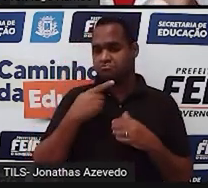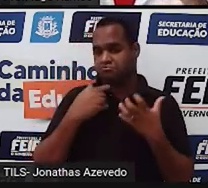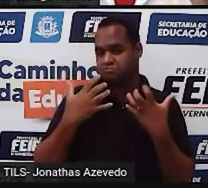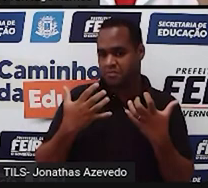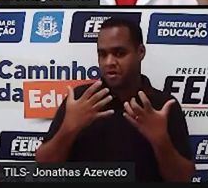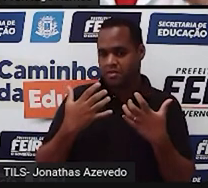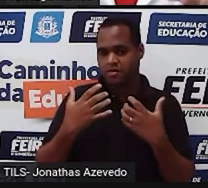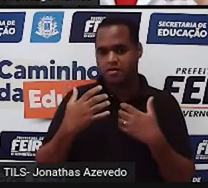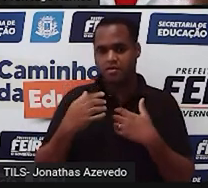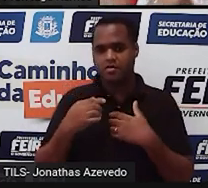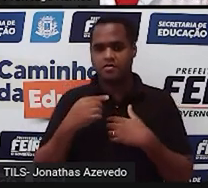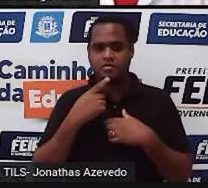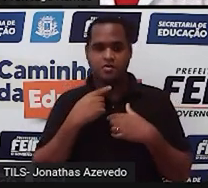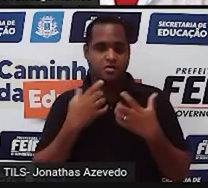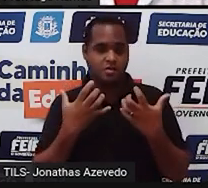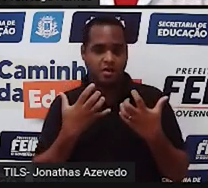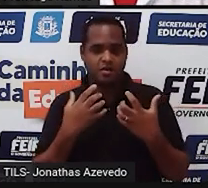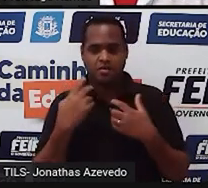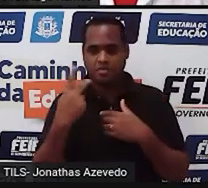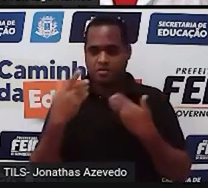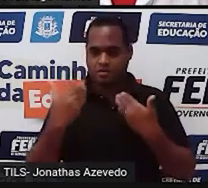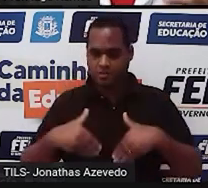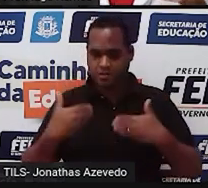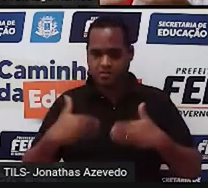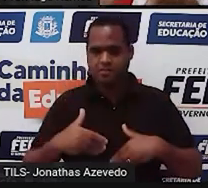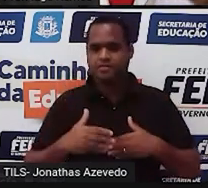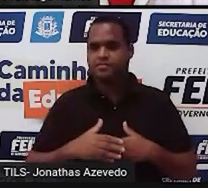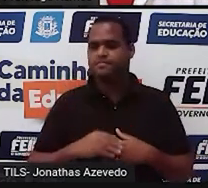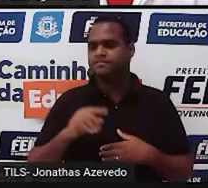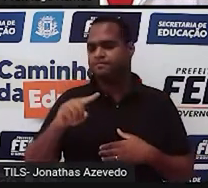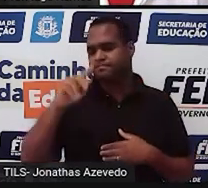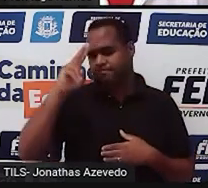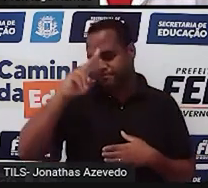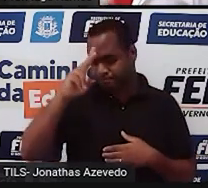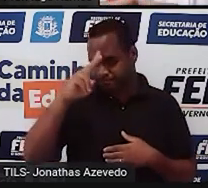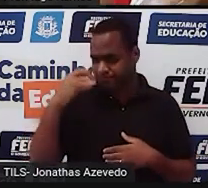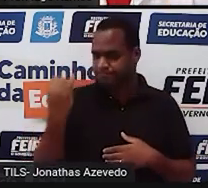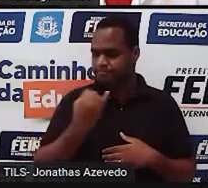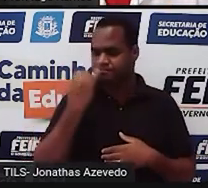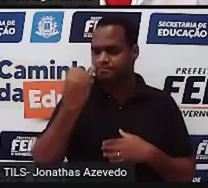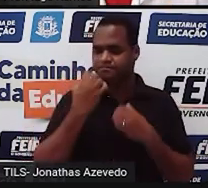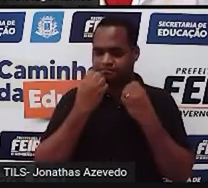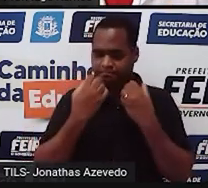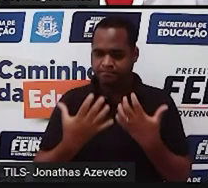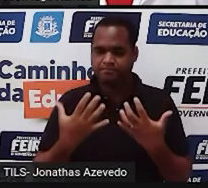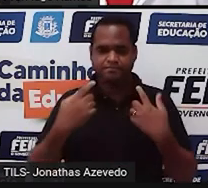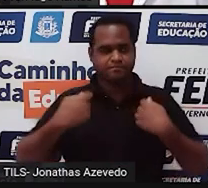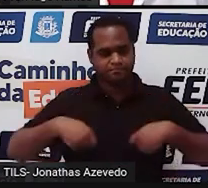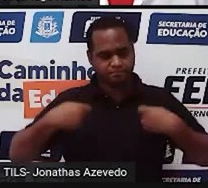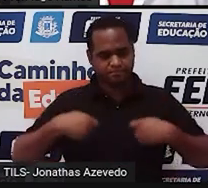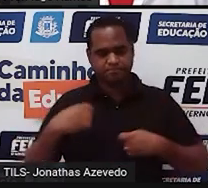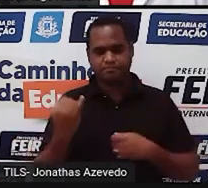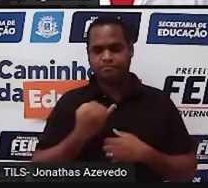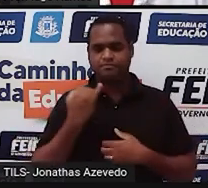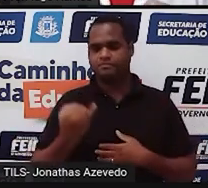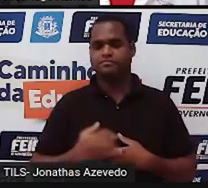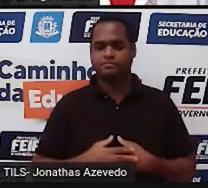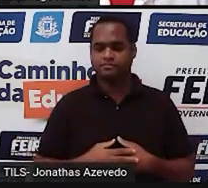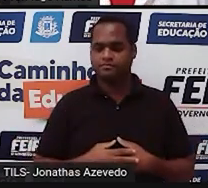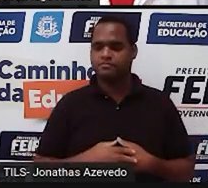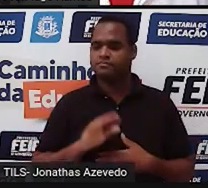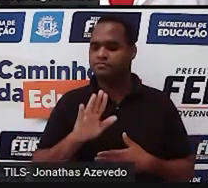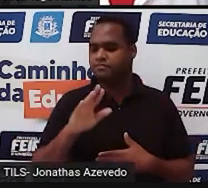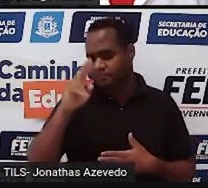não que eu não que você iria querer para cair na prova você ia precisar lembrar da aula você precisa lembrar da aula eu e